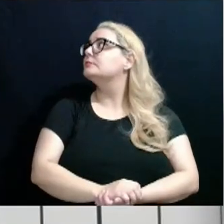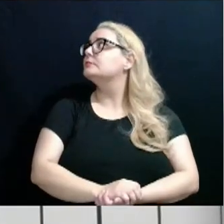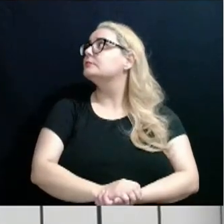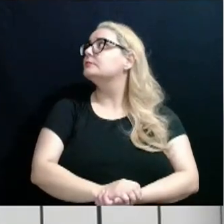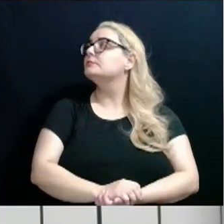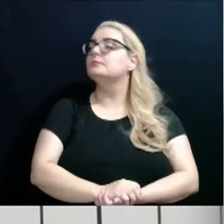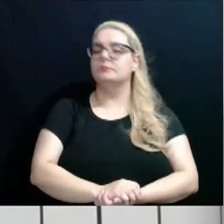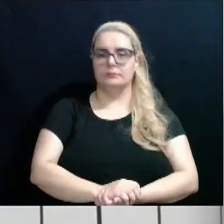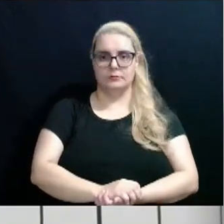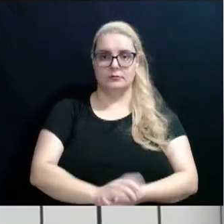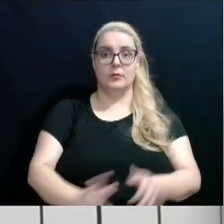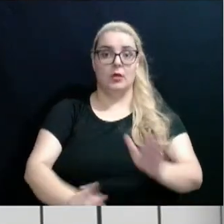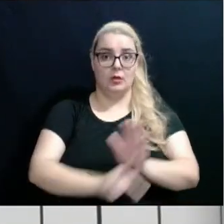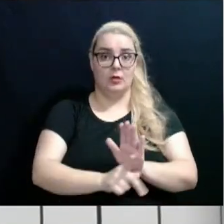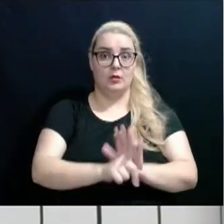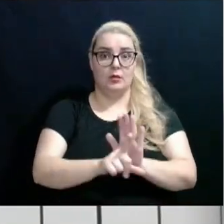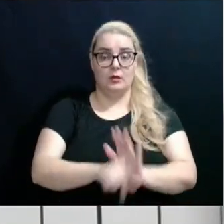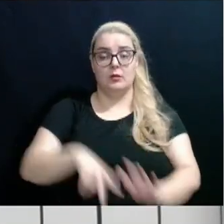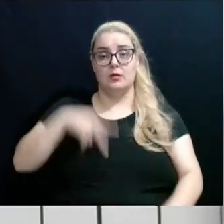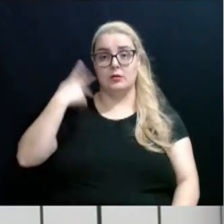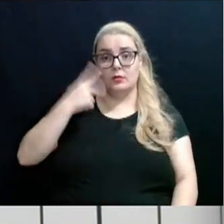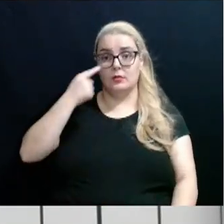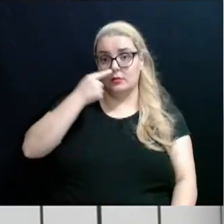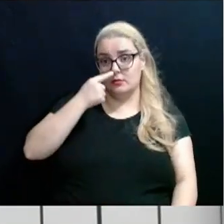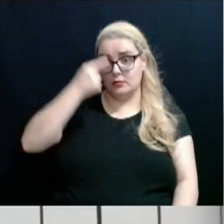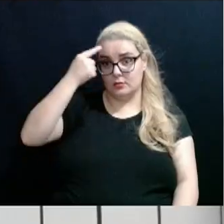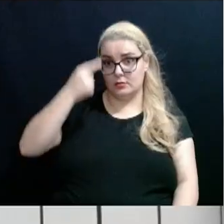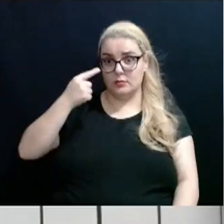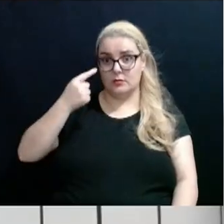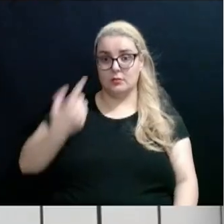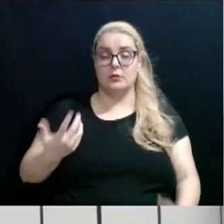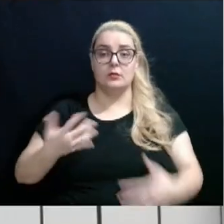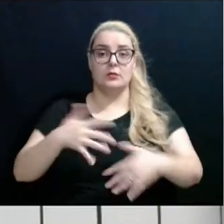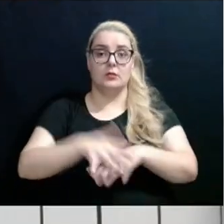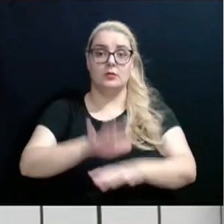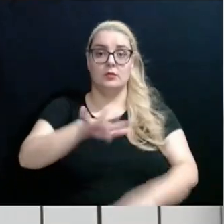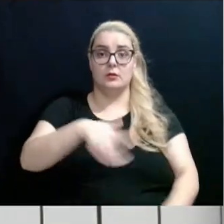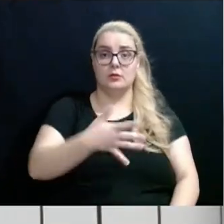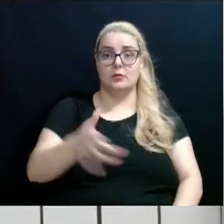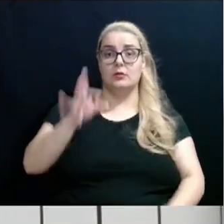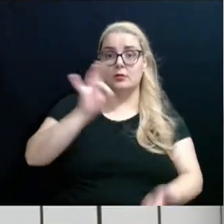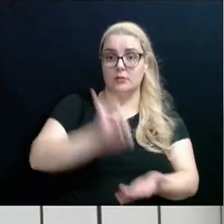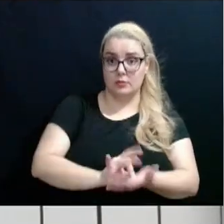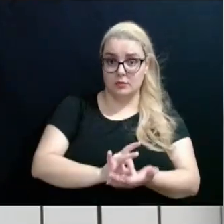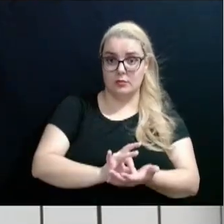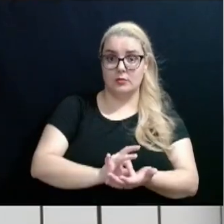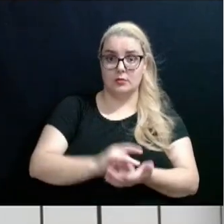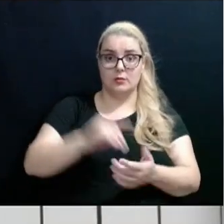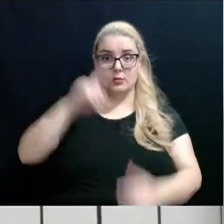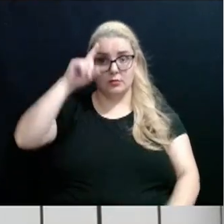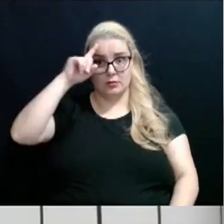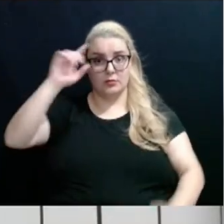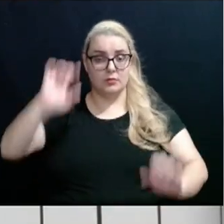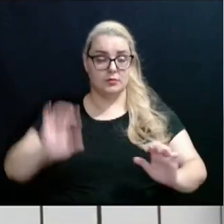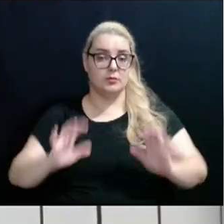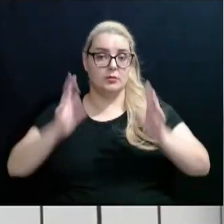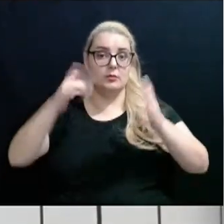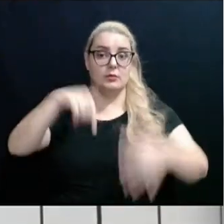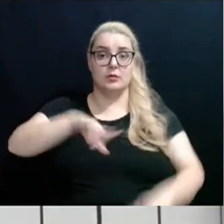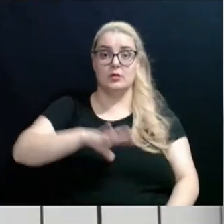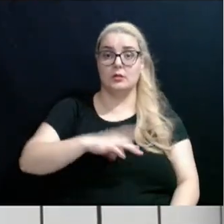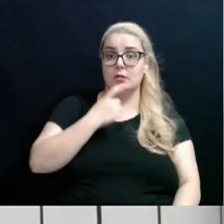Projeto de lei da vereadora Paola Miguel quer incluir no calendário oficial de datas e eventos aqui de Campinas